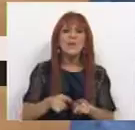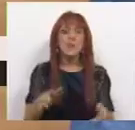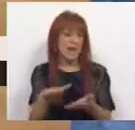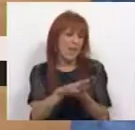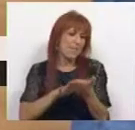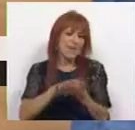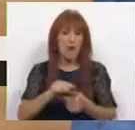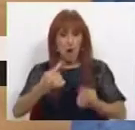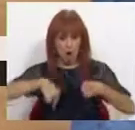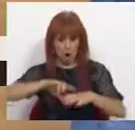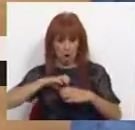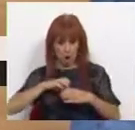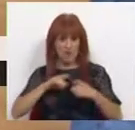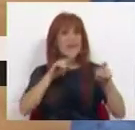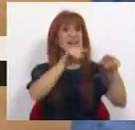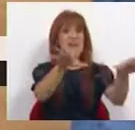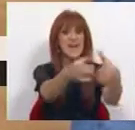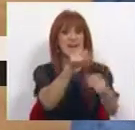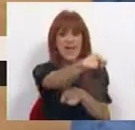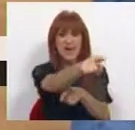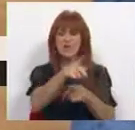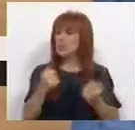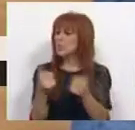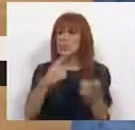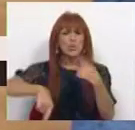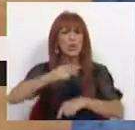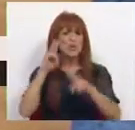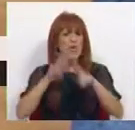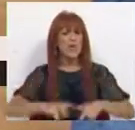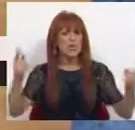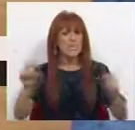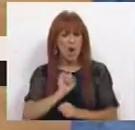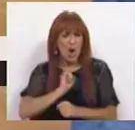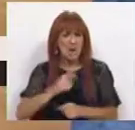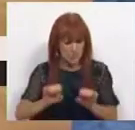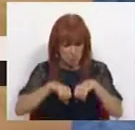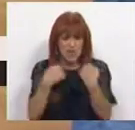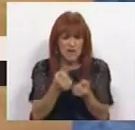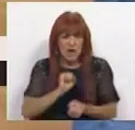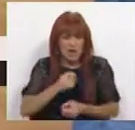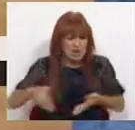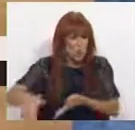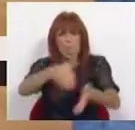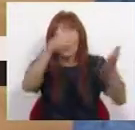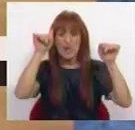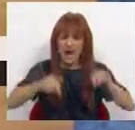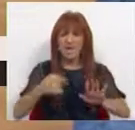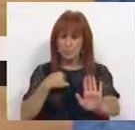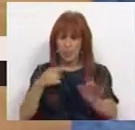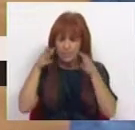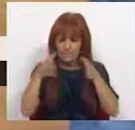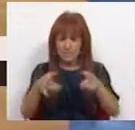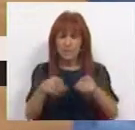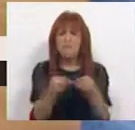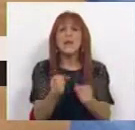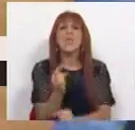ainda na base do nós e eles, daquilo que todos nós encontramos na nossa sociedade e nas nossas ruas. E é aqui que eu me quero